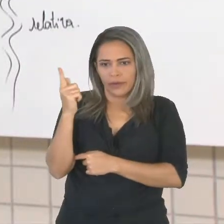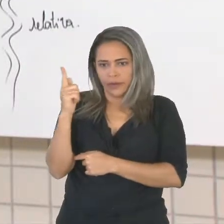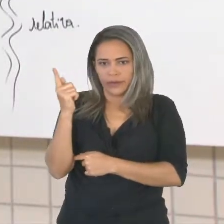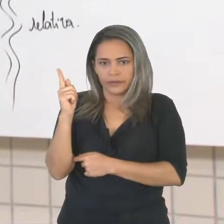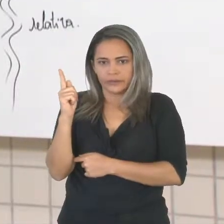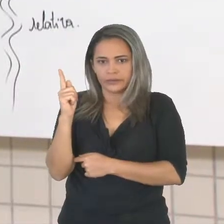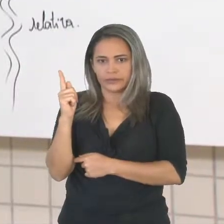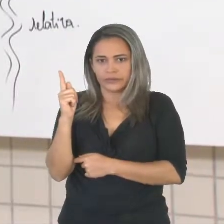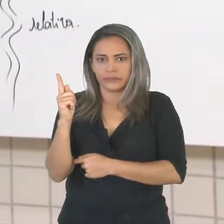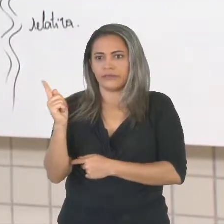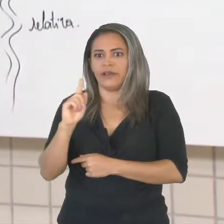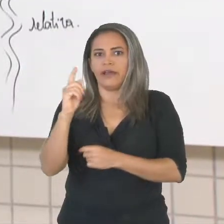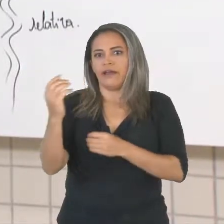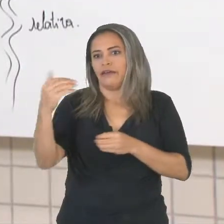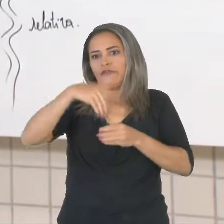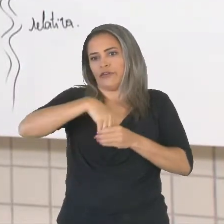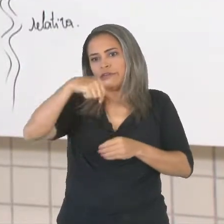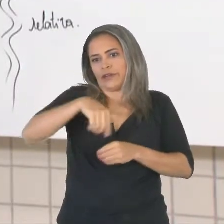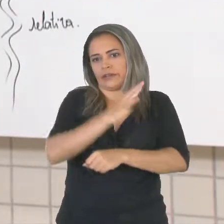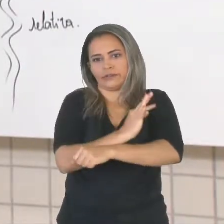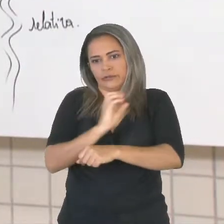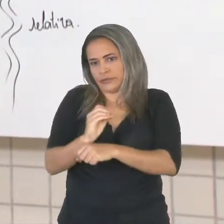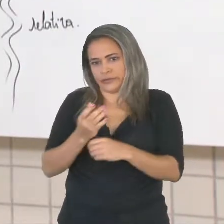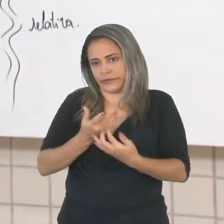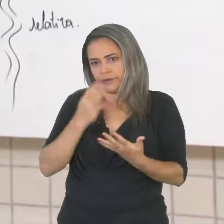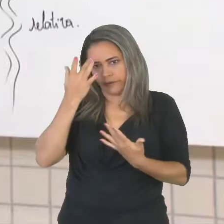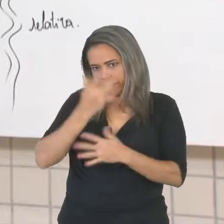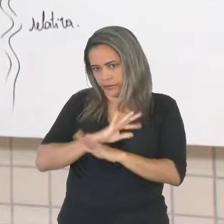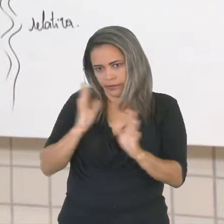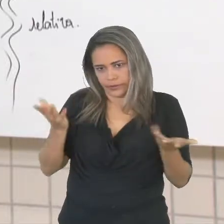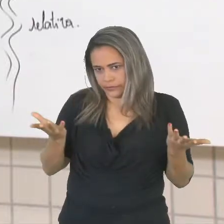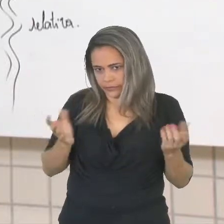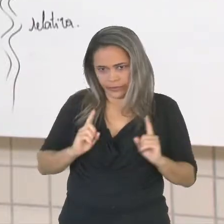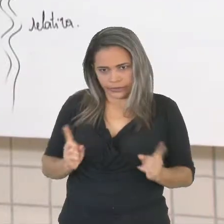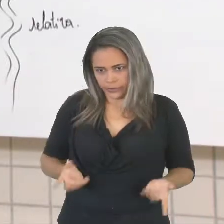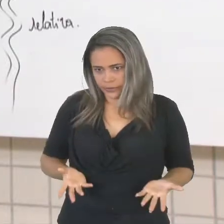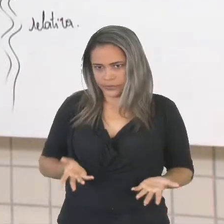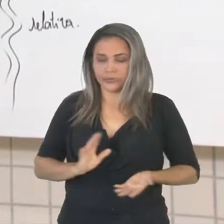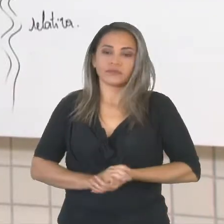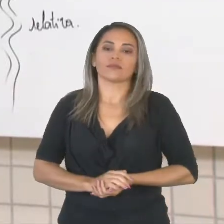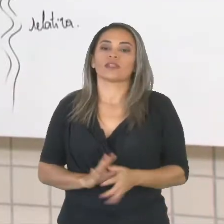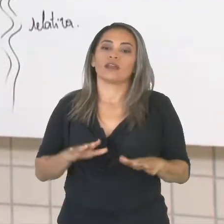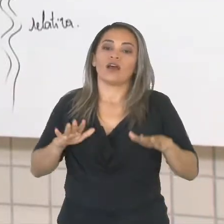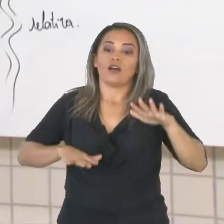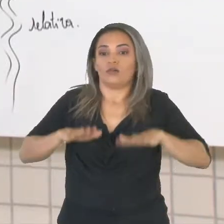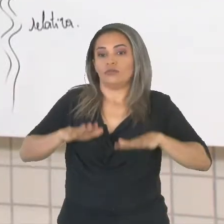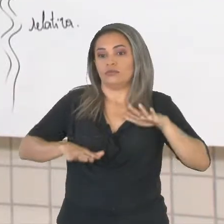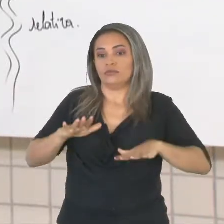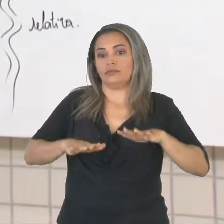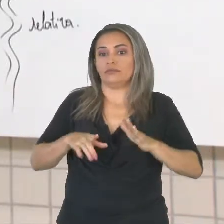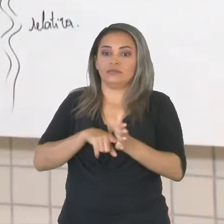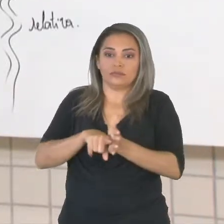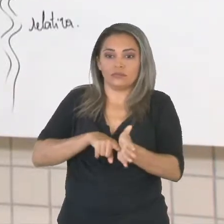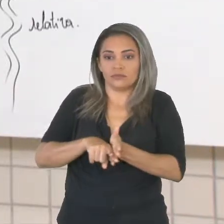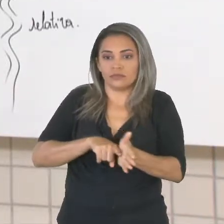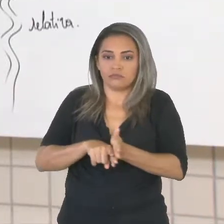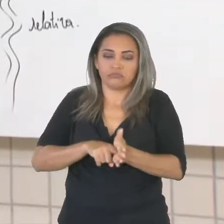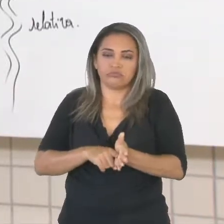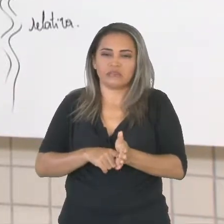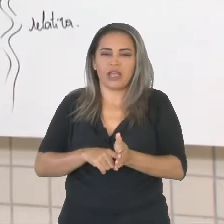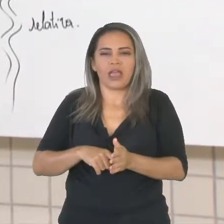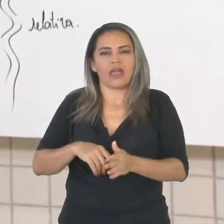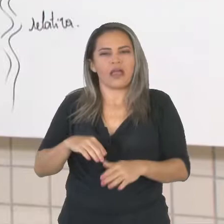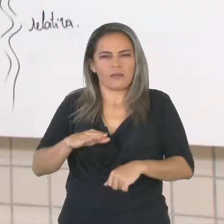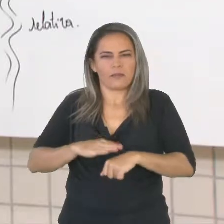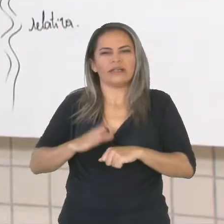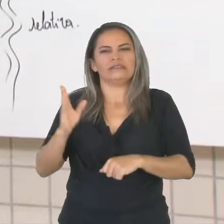vai votar em alguém do Tocantins, por razões óbvias. Tudo bem? Bom, algumas vezes, algumas pesquisas são bastante